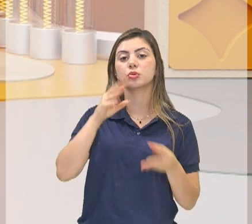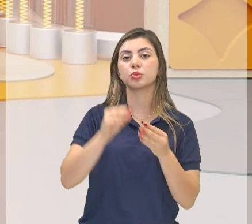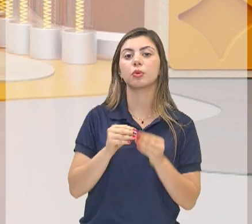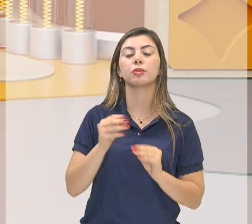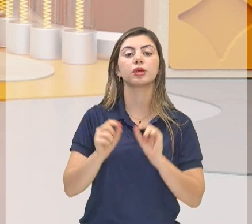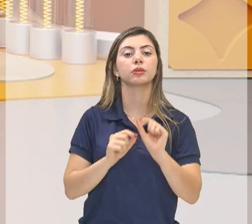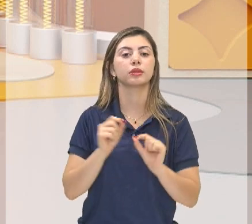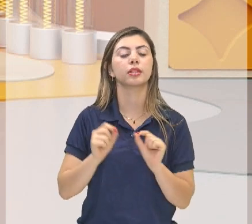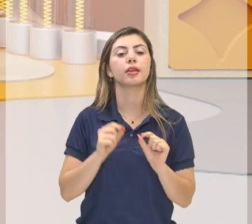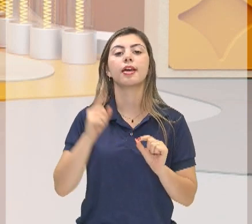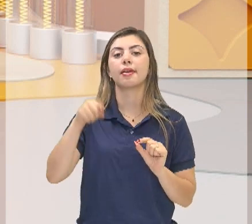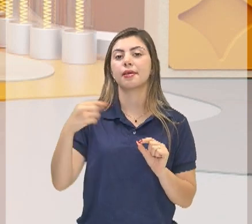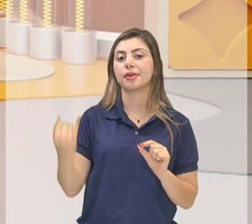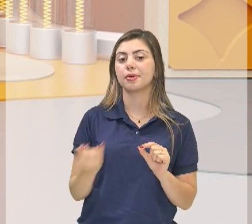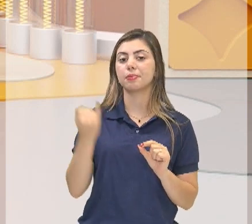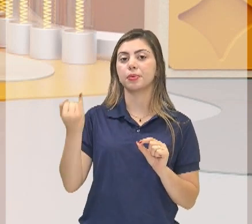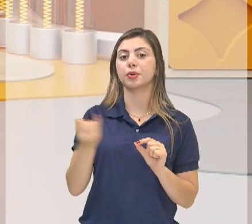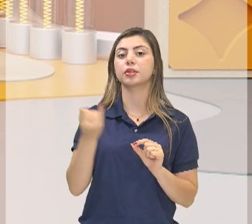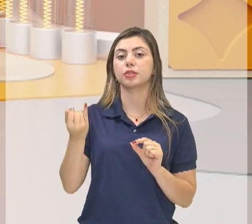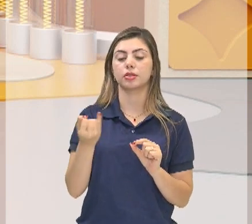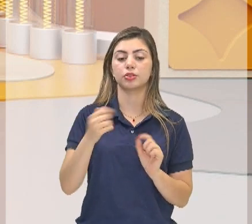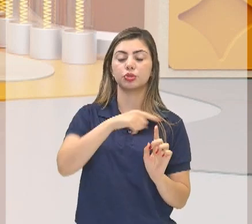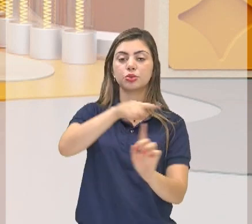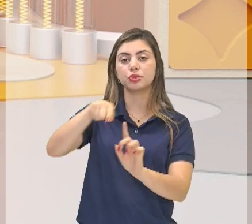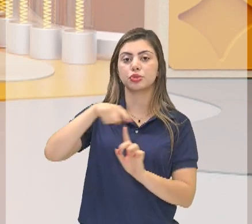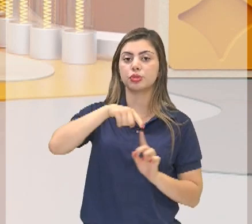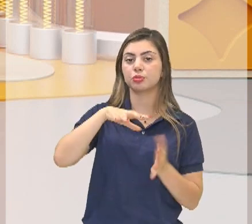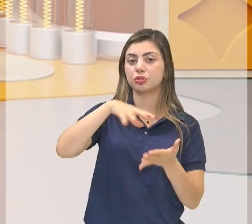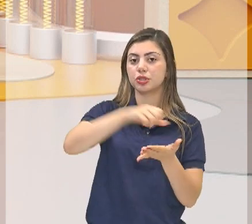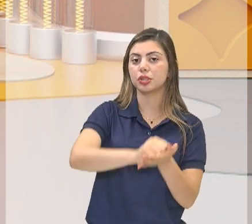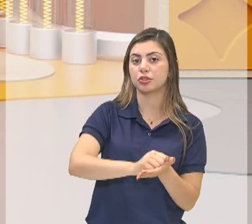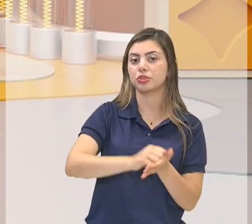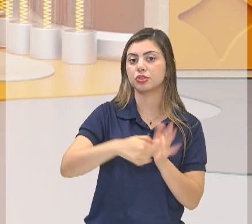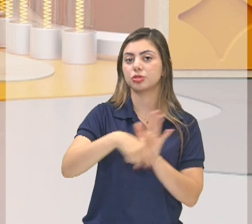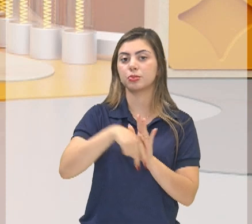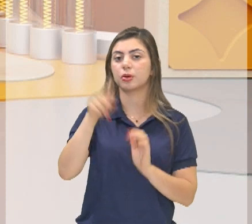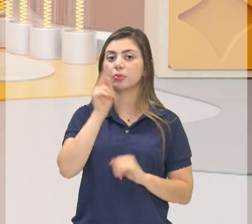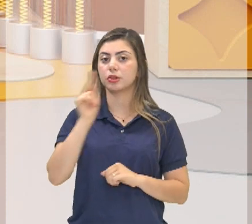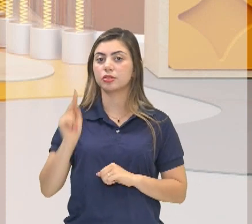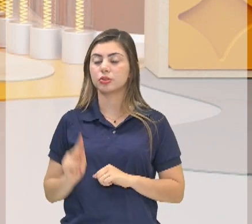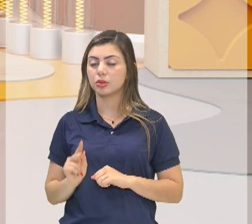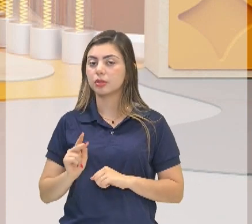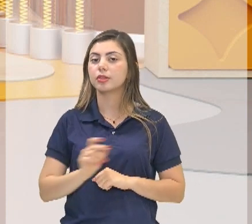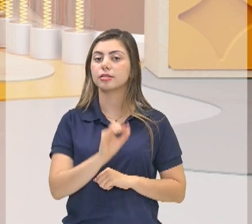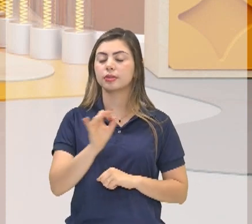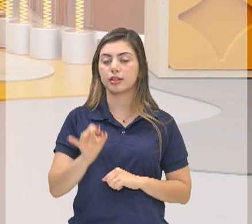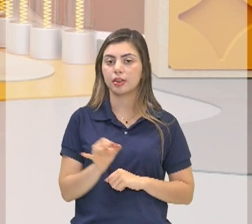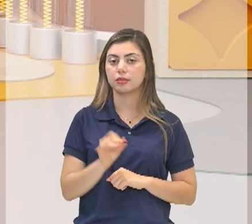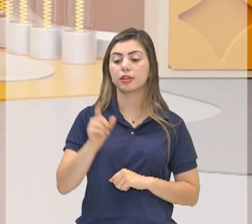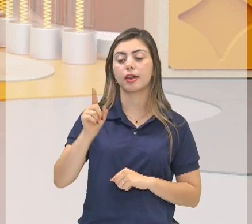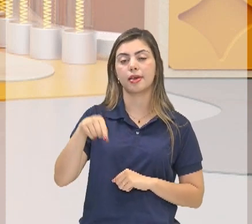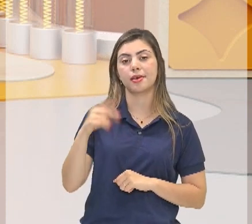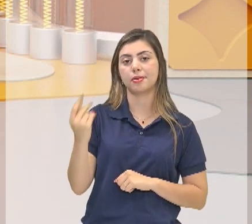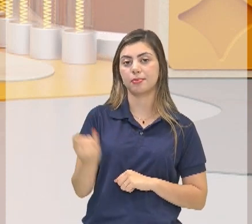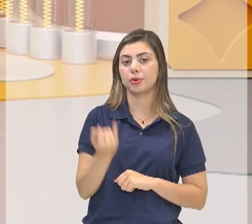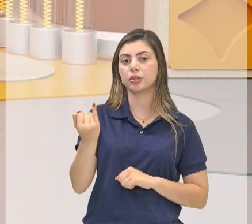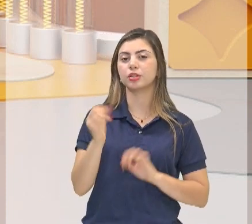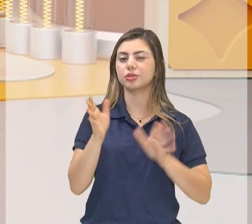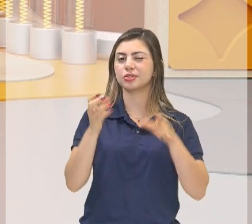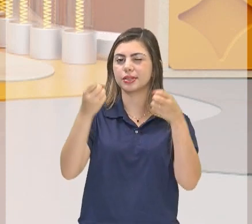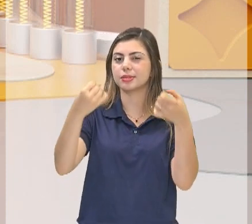a importância das fontes e toda, né, a historicidade que essas fontes